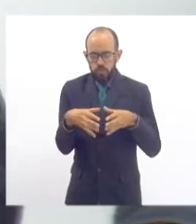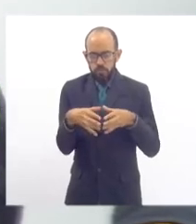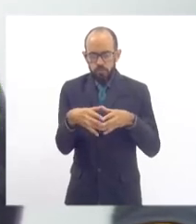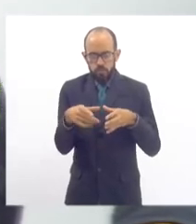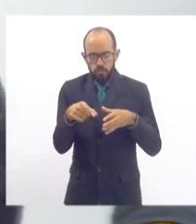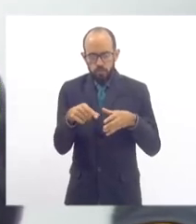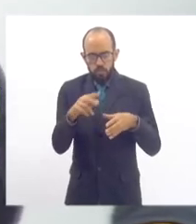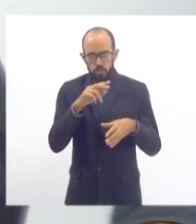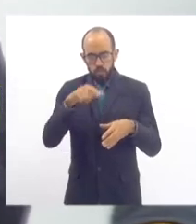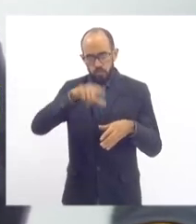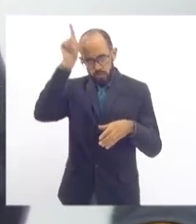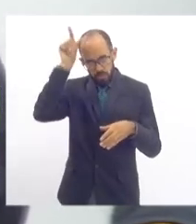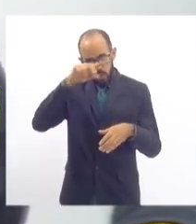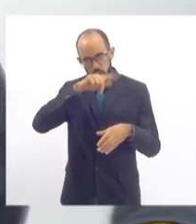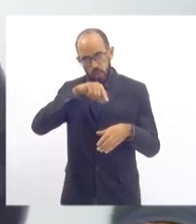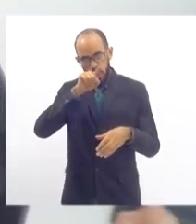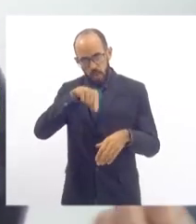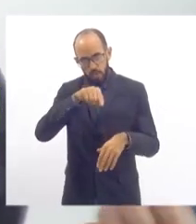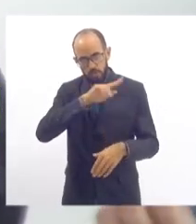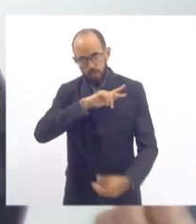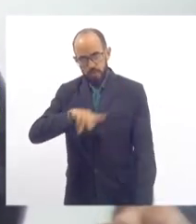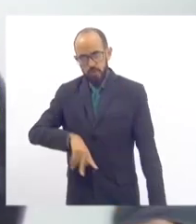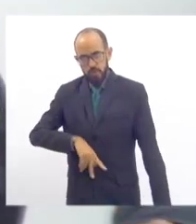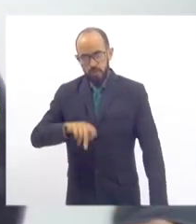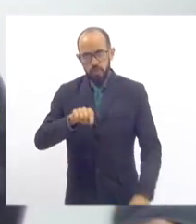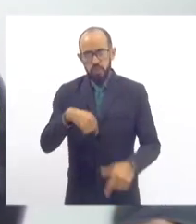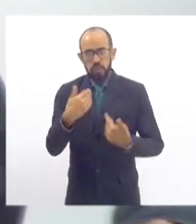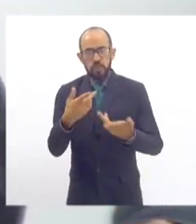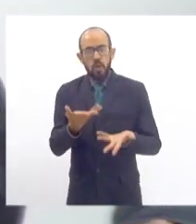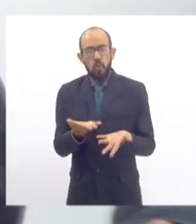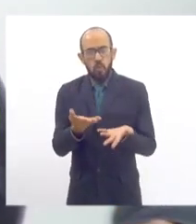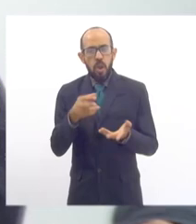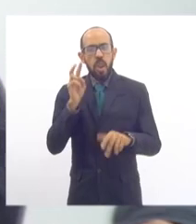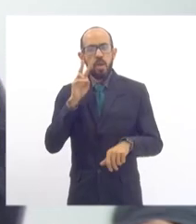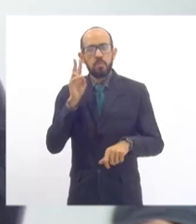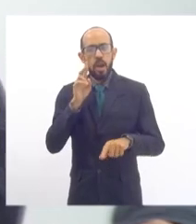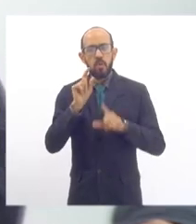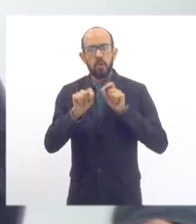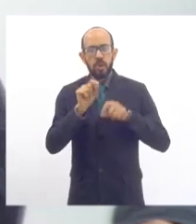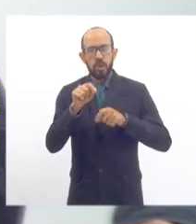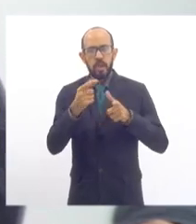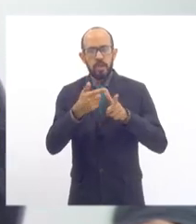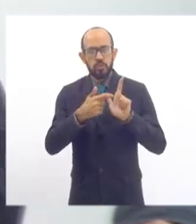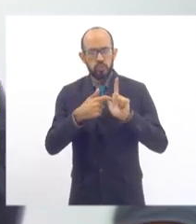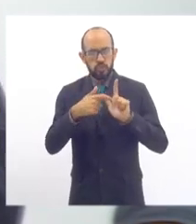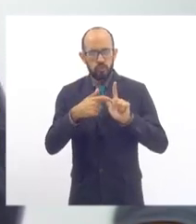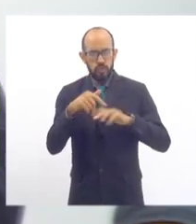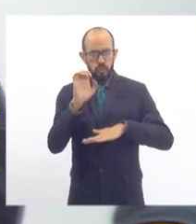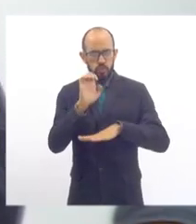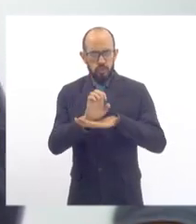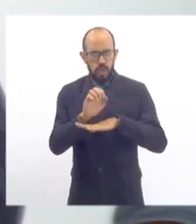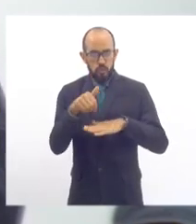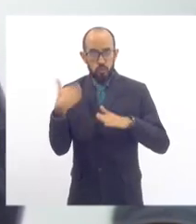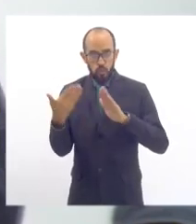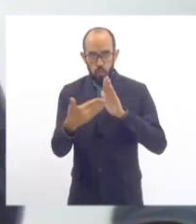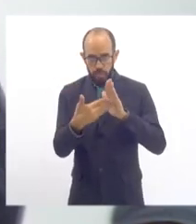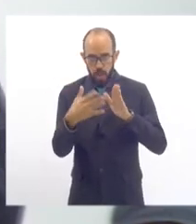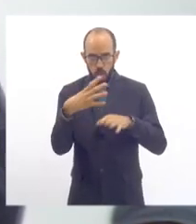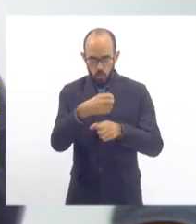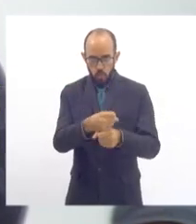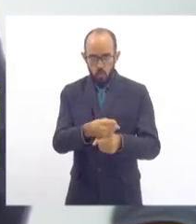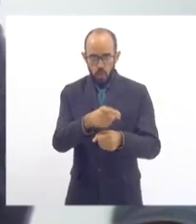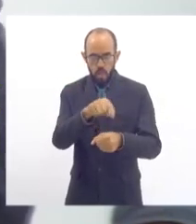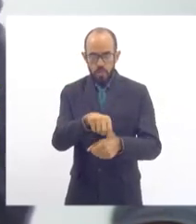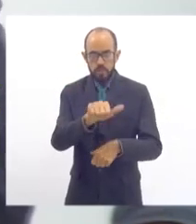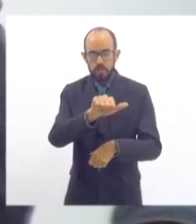preside. Primeiro, lembrar que o endividamento do Estado hoje, total, a dívida pública do Estado, é